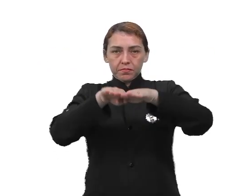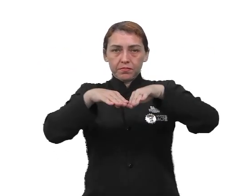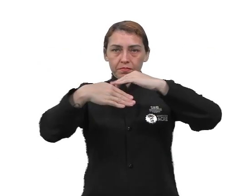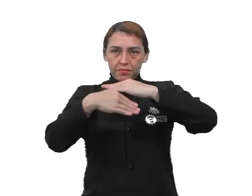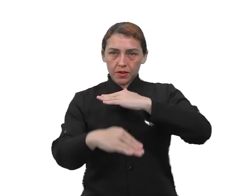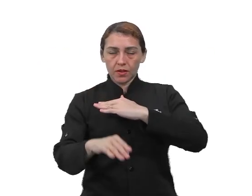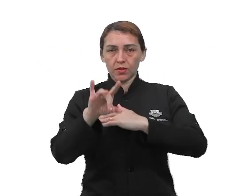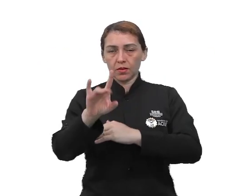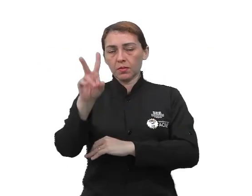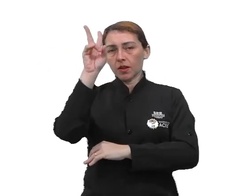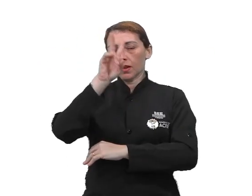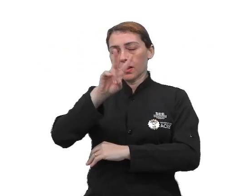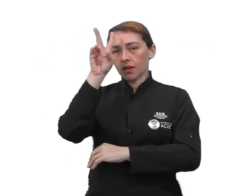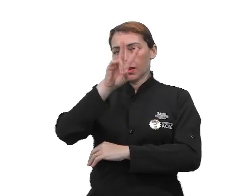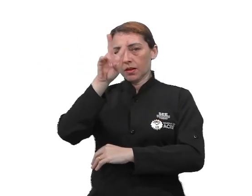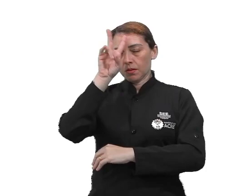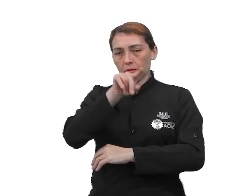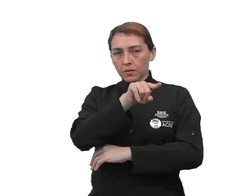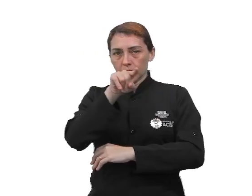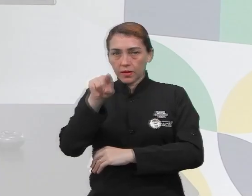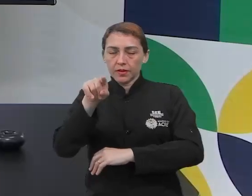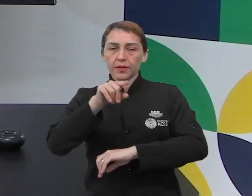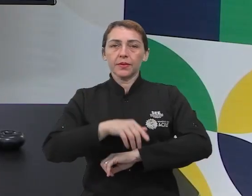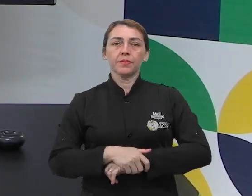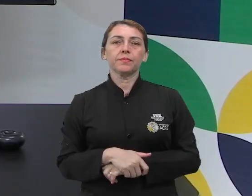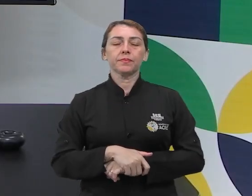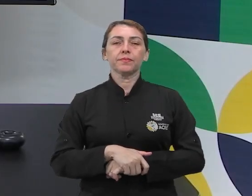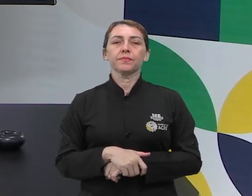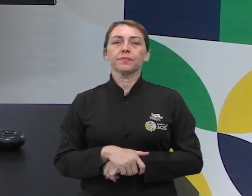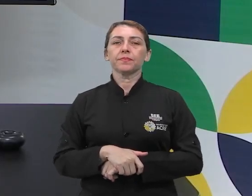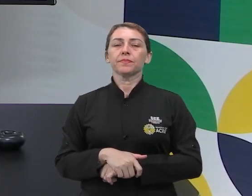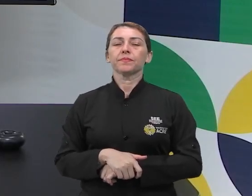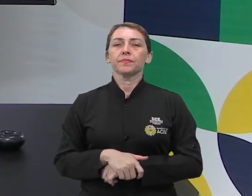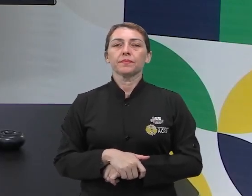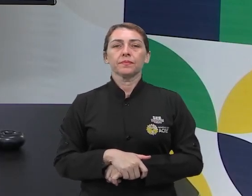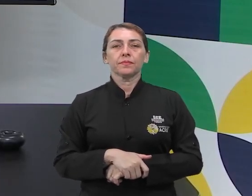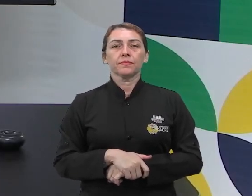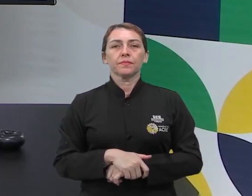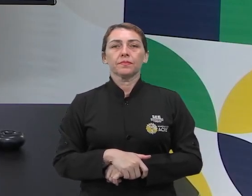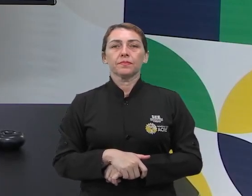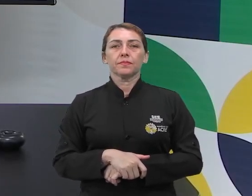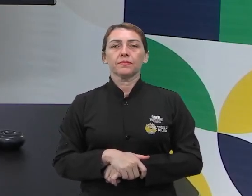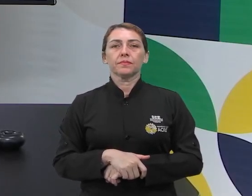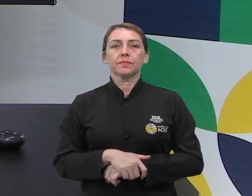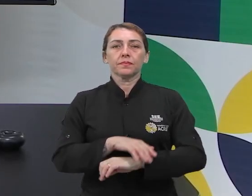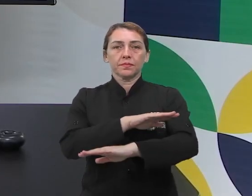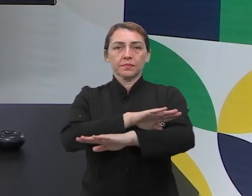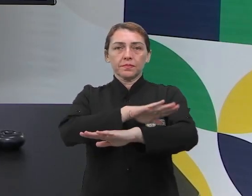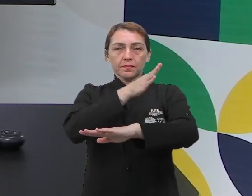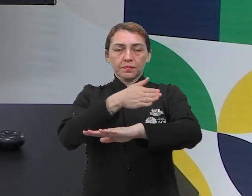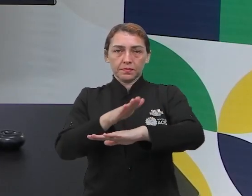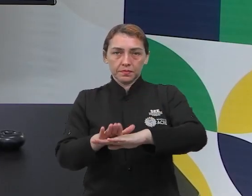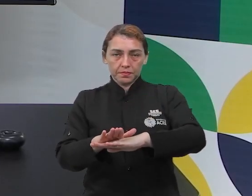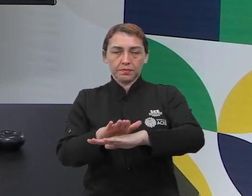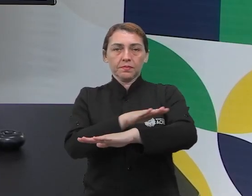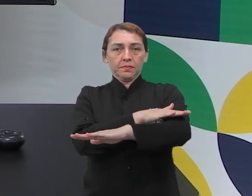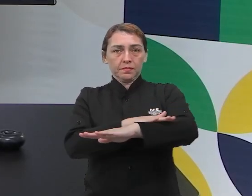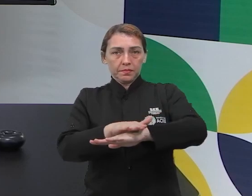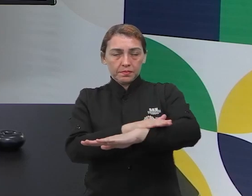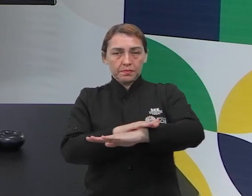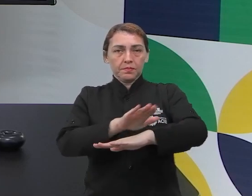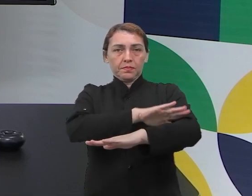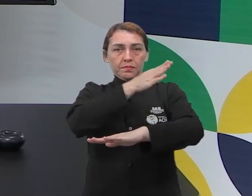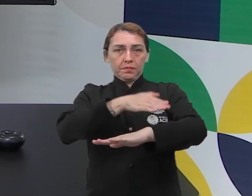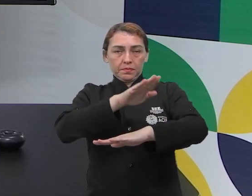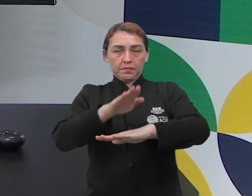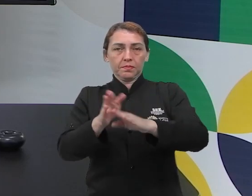Só para relembrar aí para vocês. E aí, gente, planalto, planície, montanha e depressão, né? Lembra lá